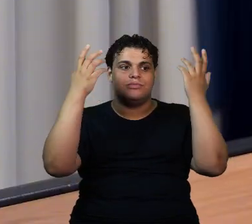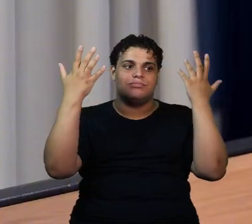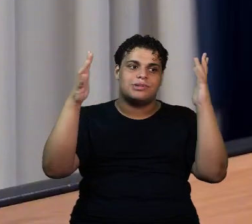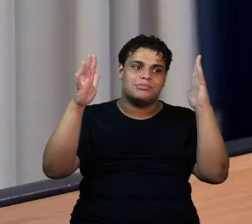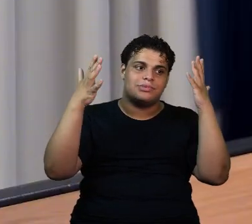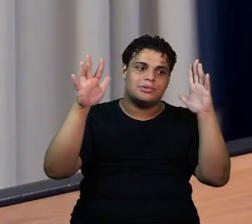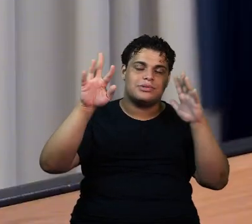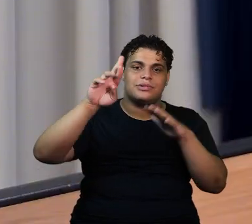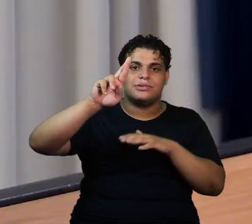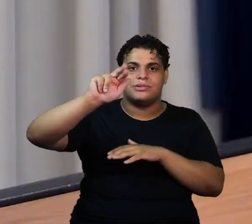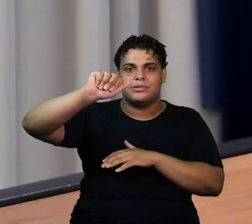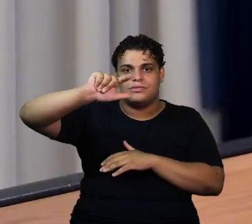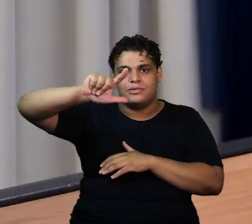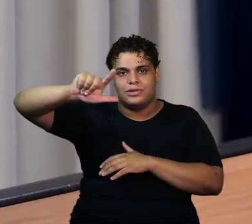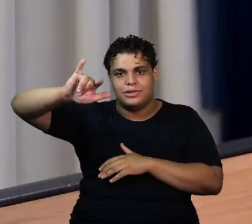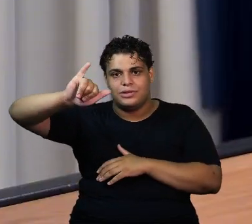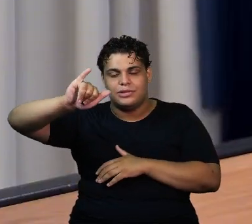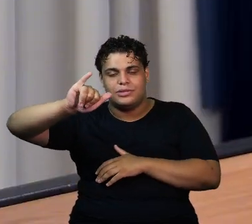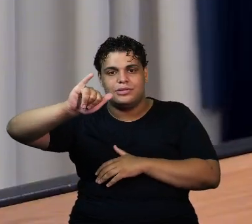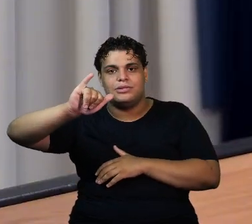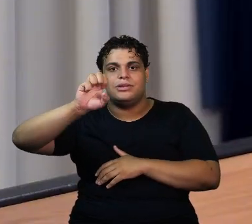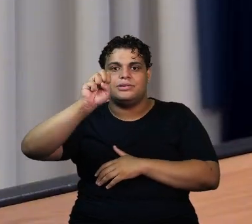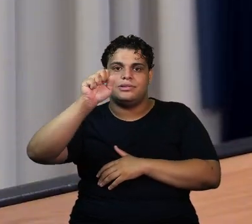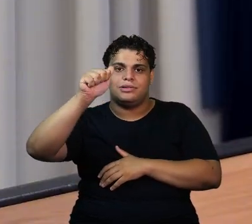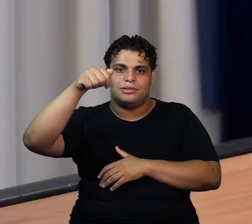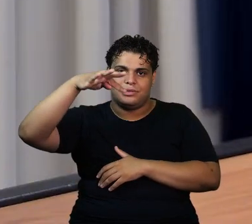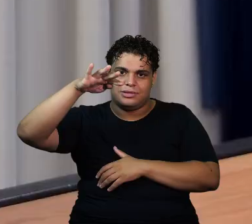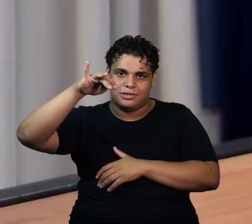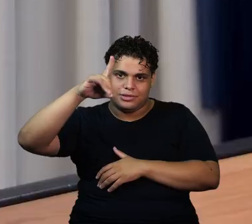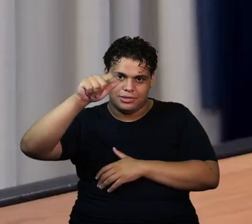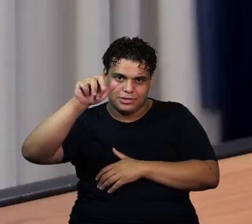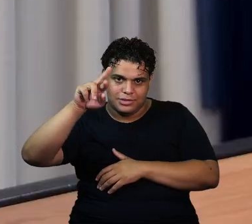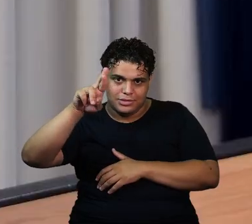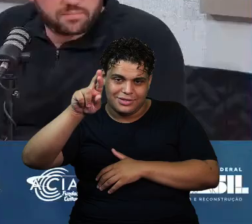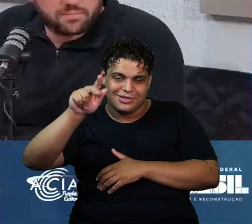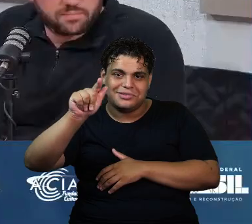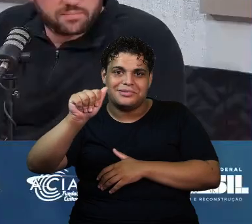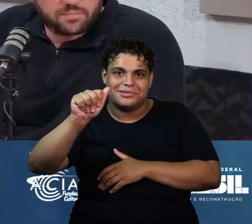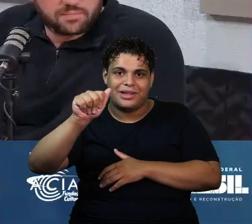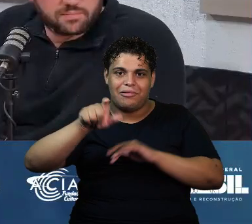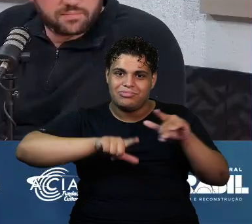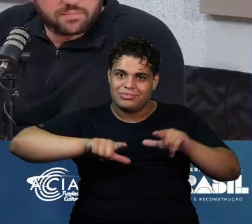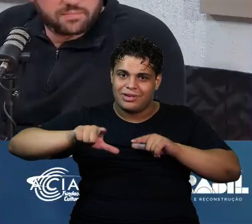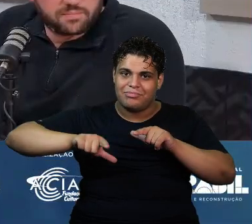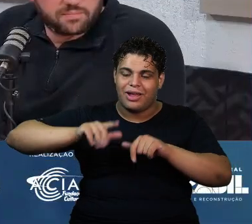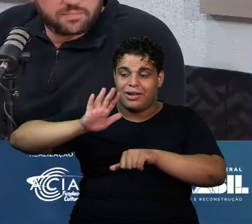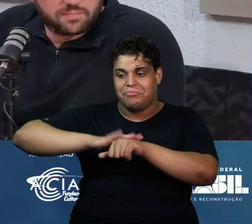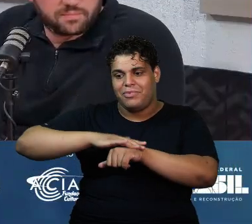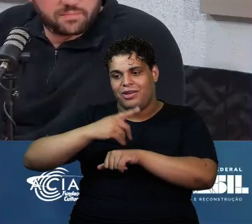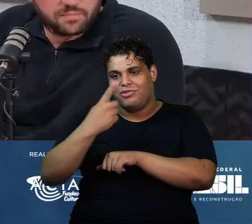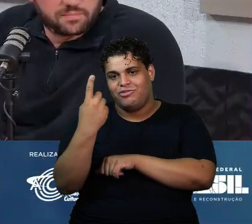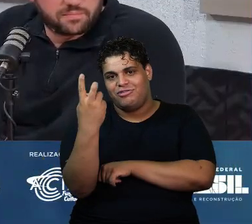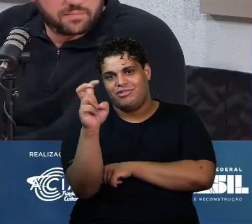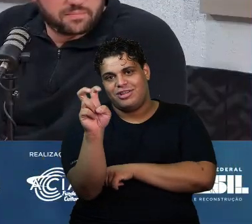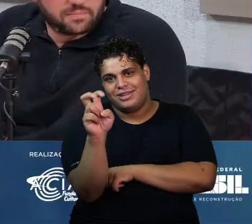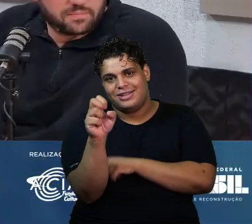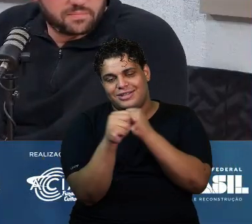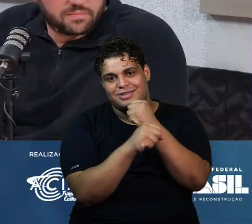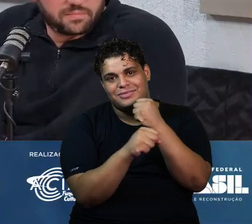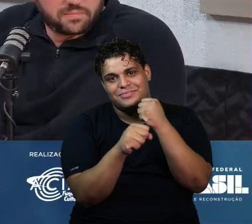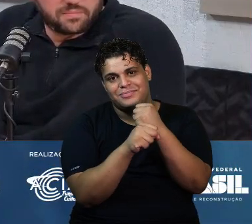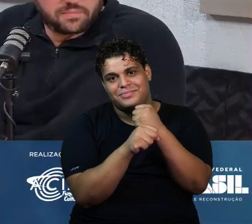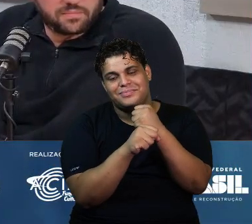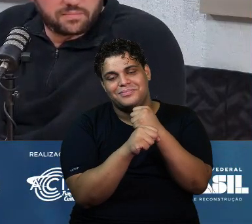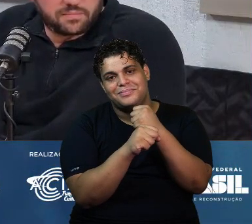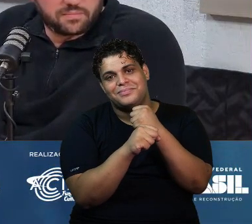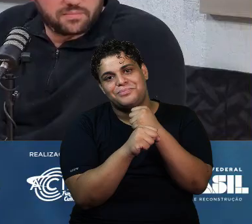parabenizar o Rafael e a Sandra pelo trabalho que vocês desenvolvem ao longo desses mais de 15 anos, né, na frente do